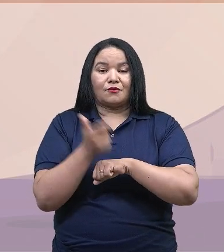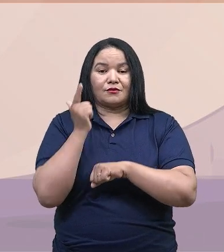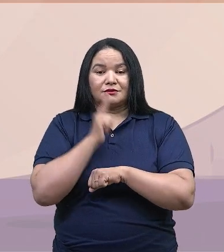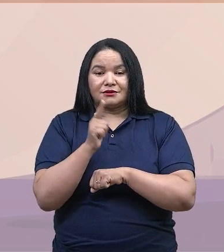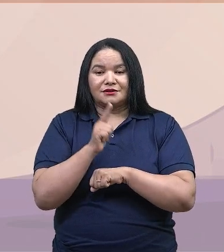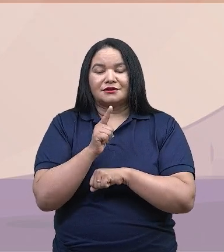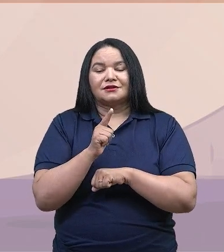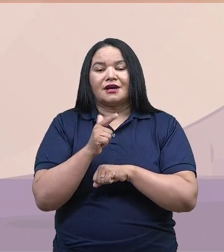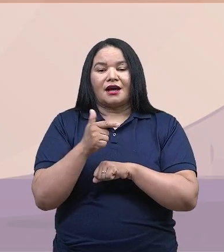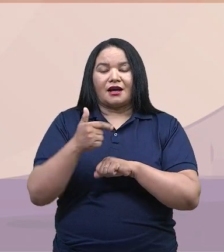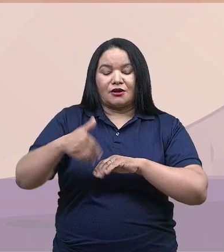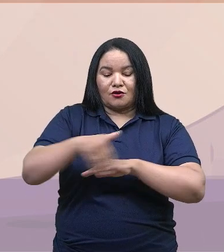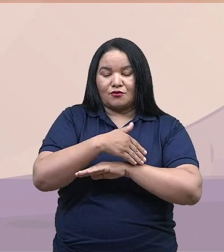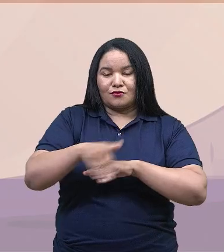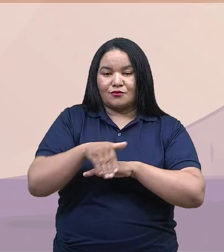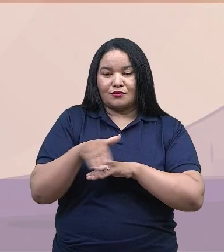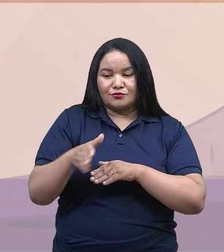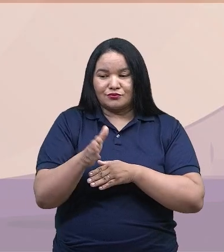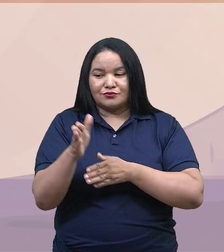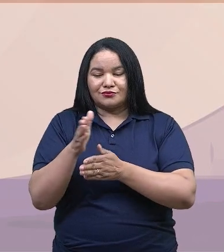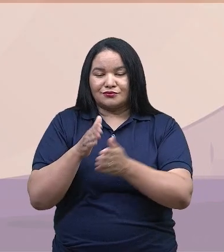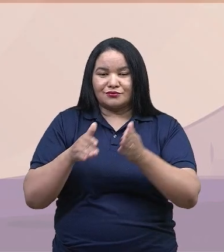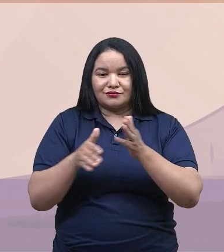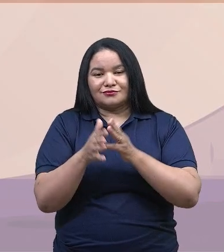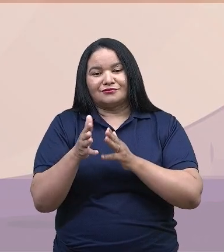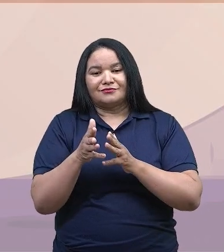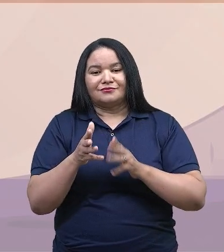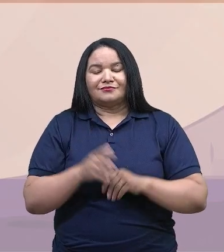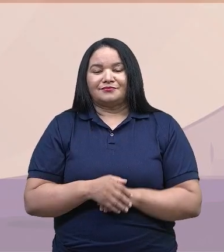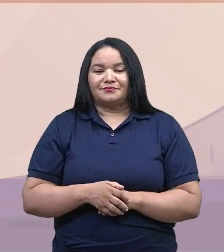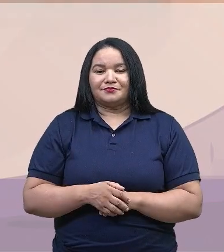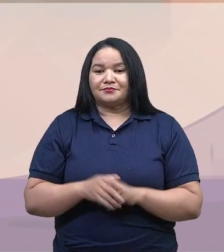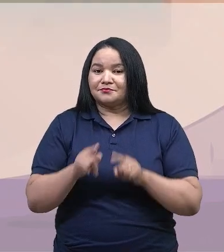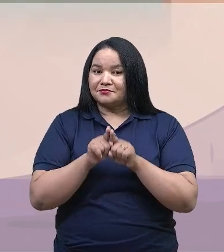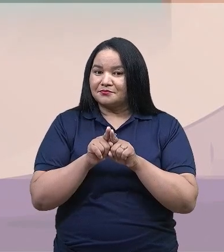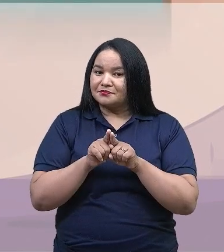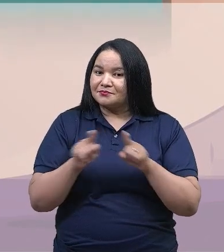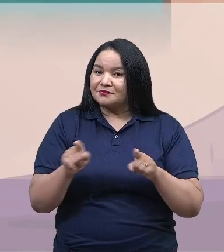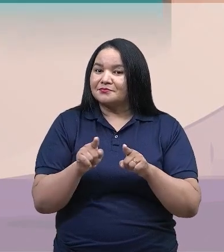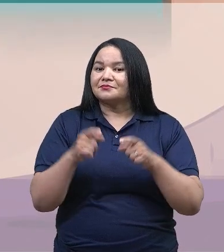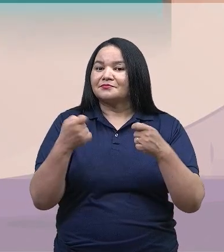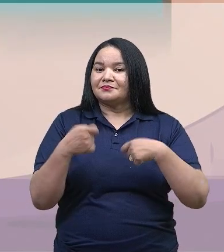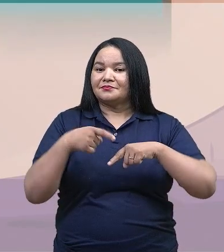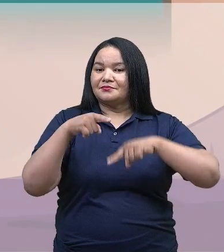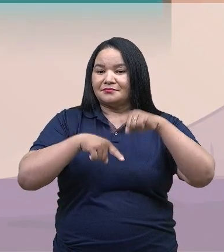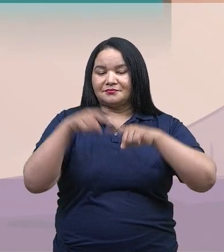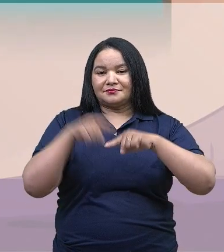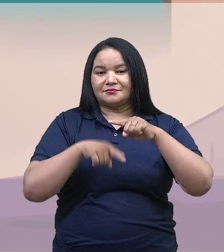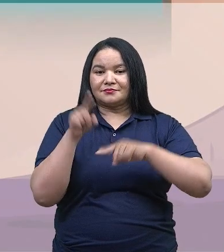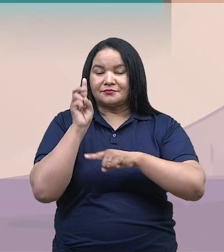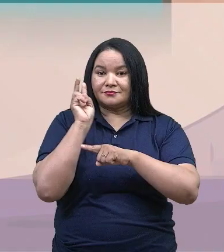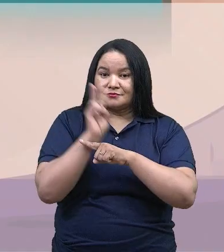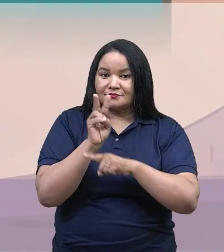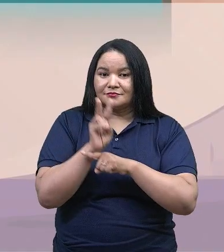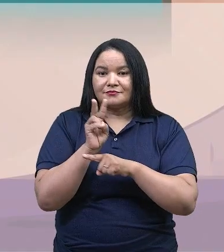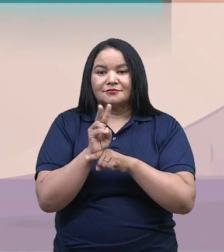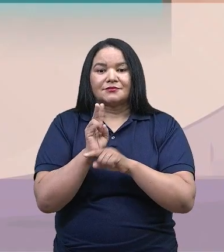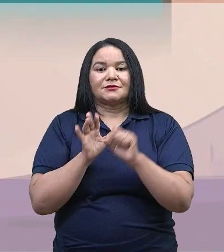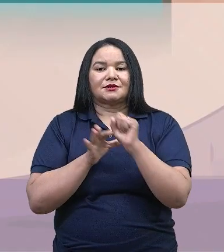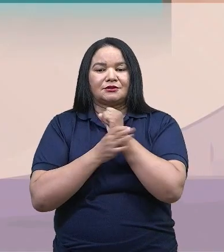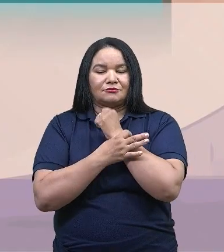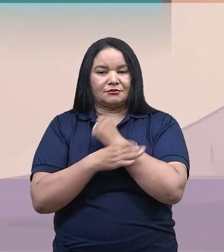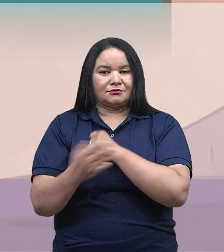para as ruas, andar de patins muito tranquilamente. Porém, não pode esquecer dos equipamentos de segurança, é